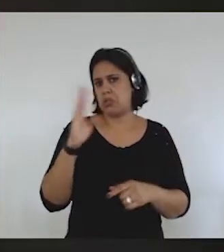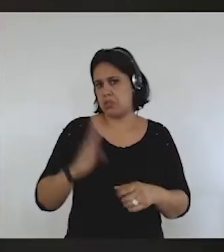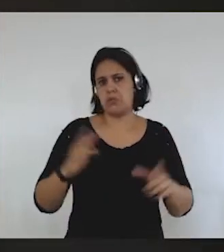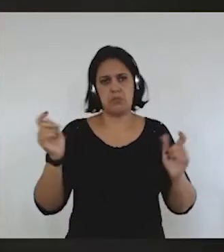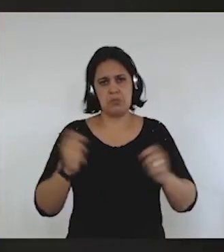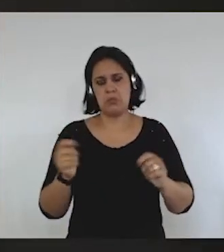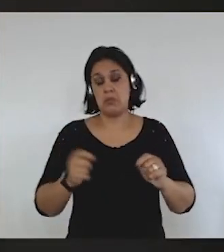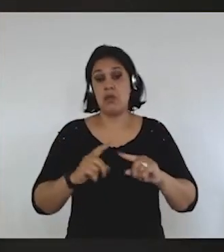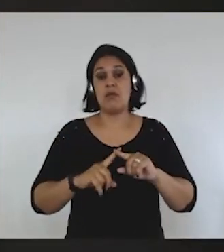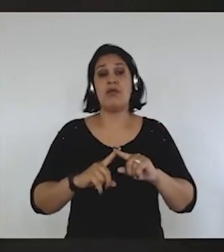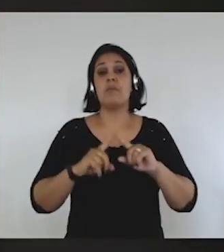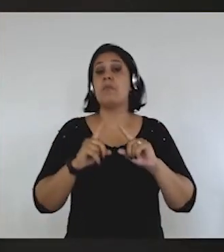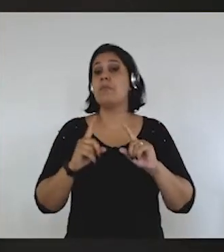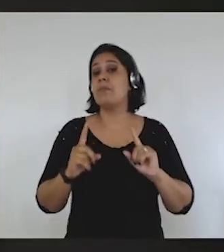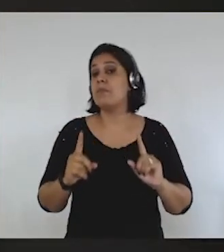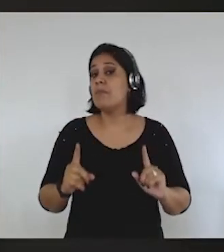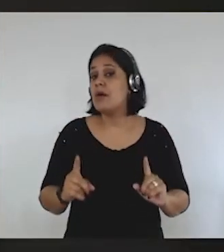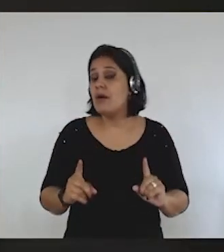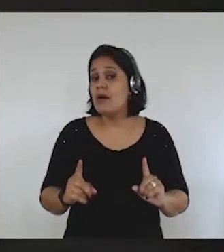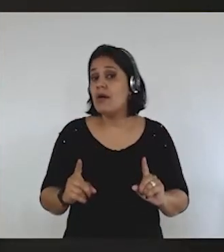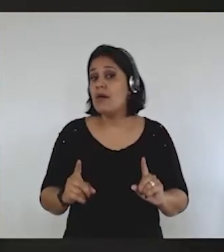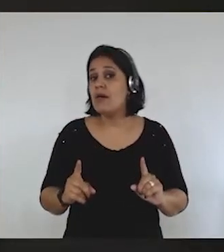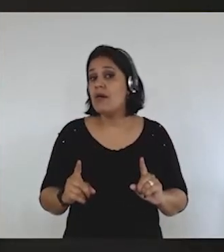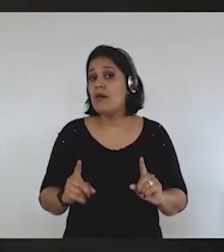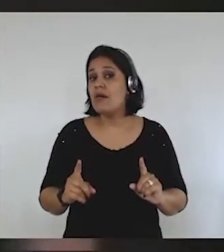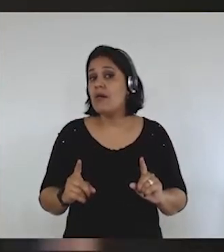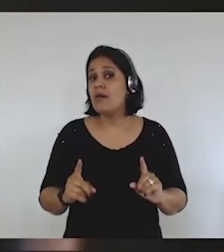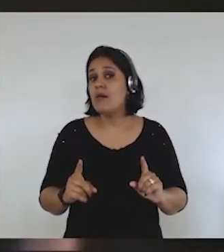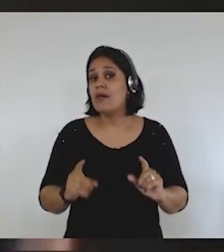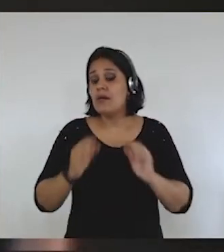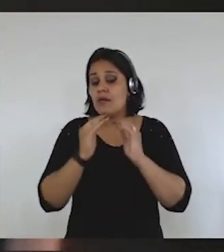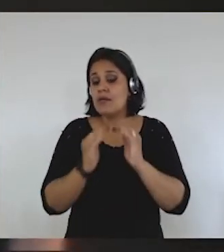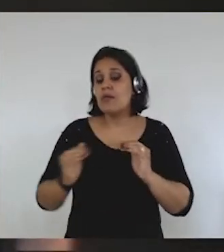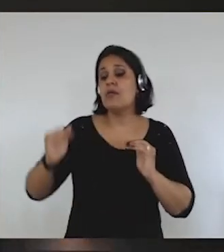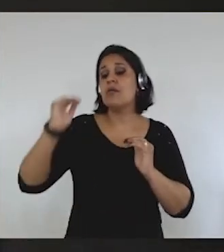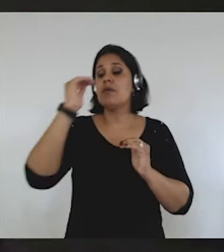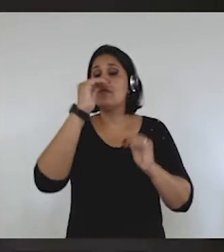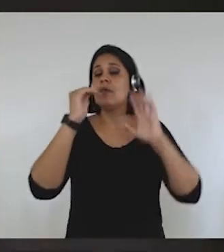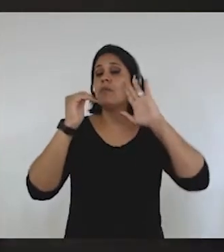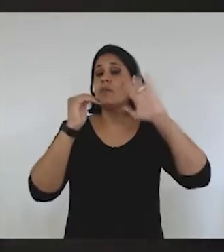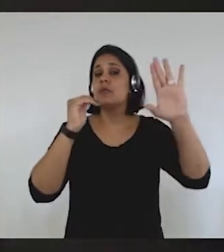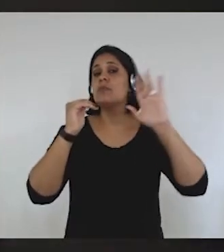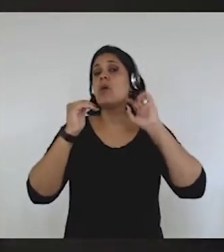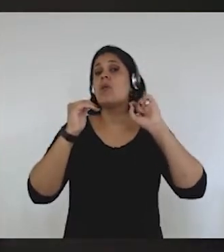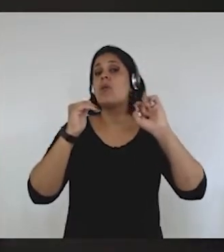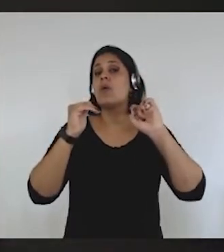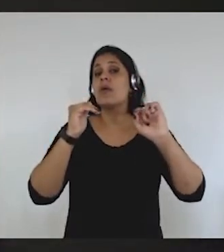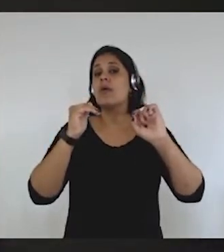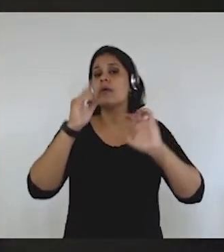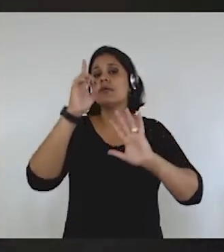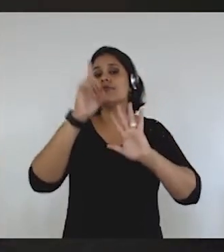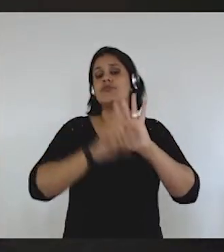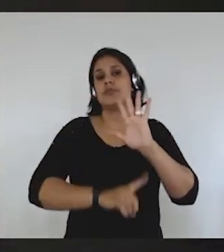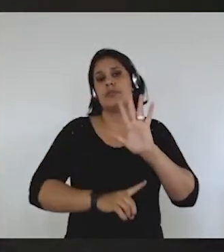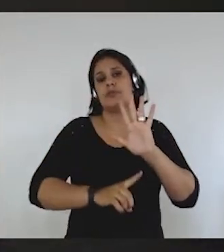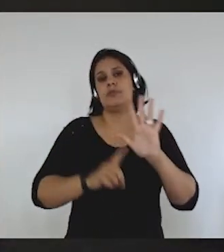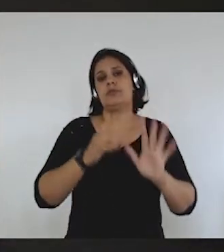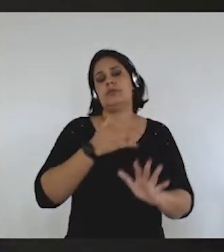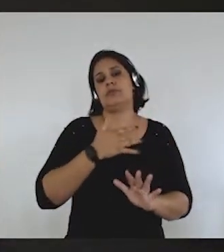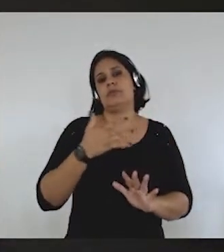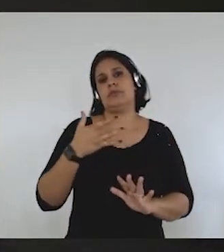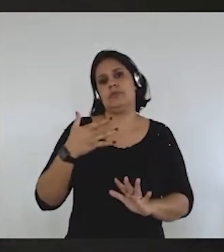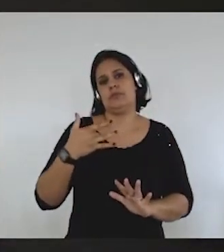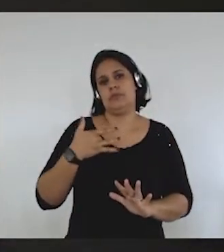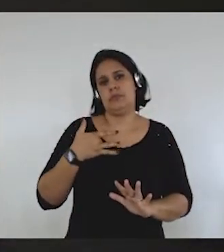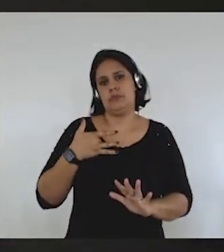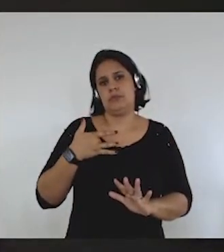é, mas, acima de qualquer direito estatal, está o direito de saúde,